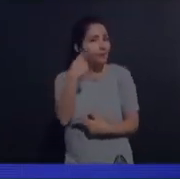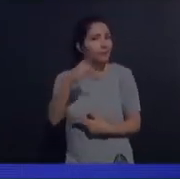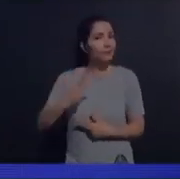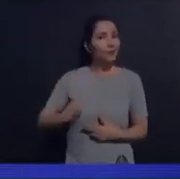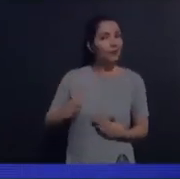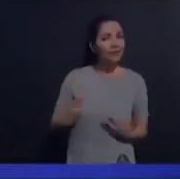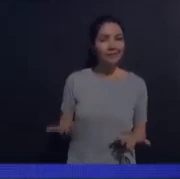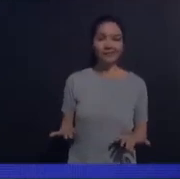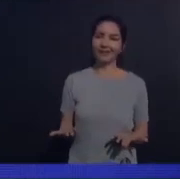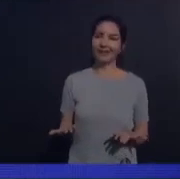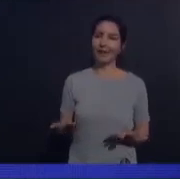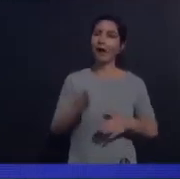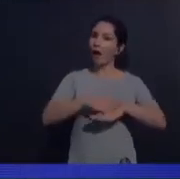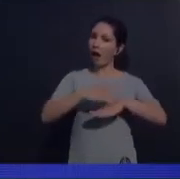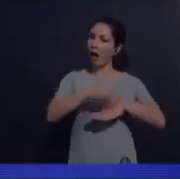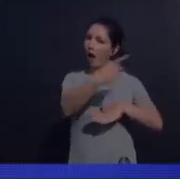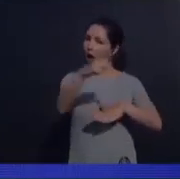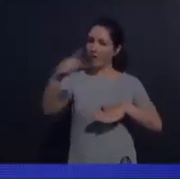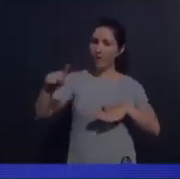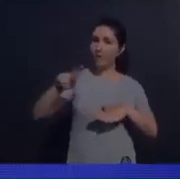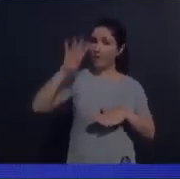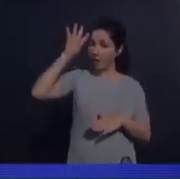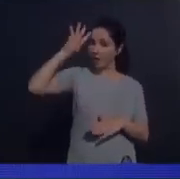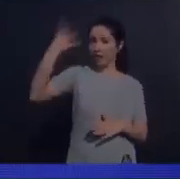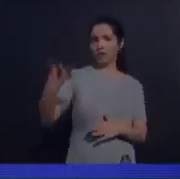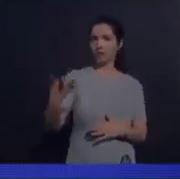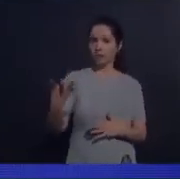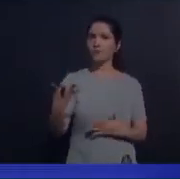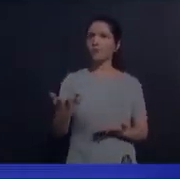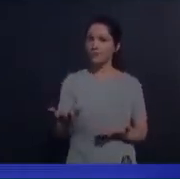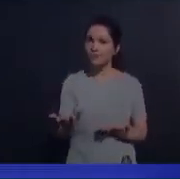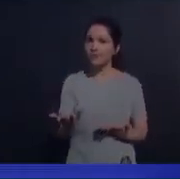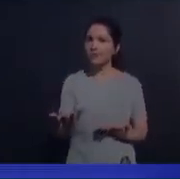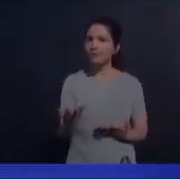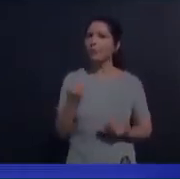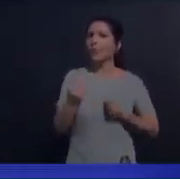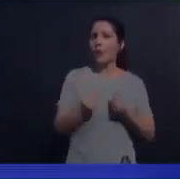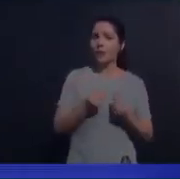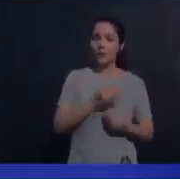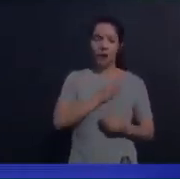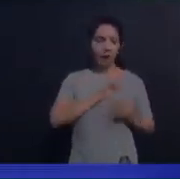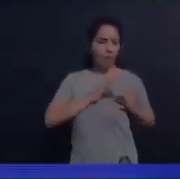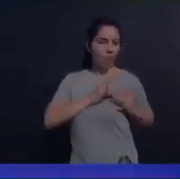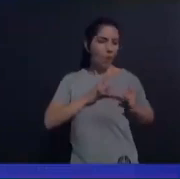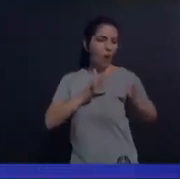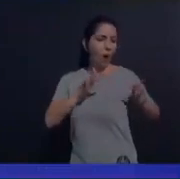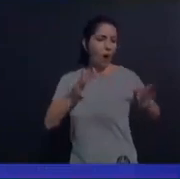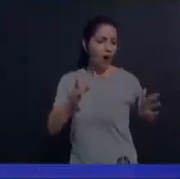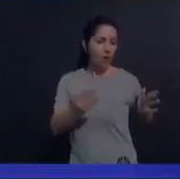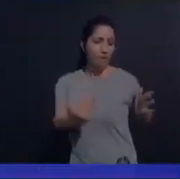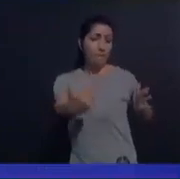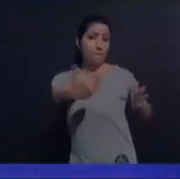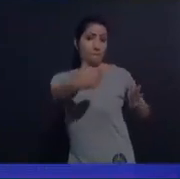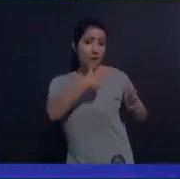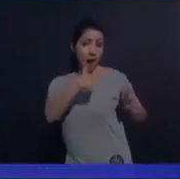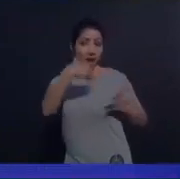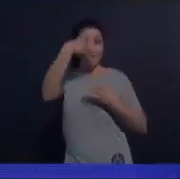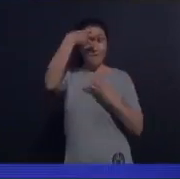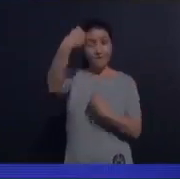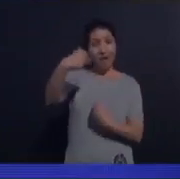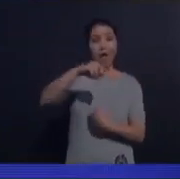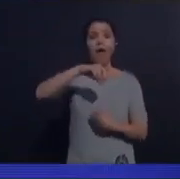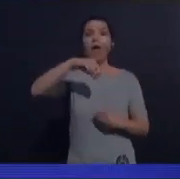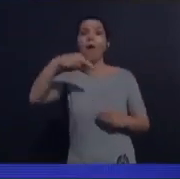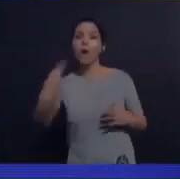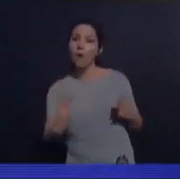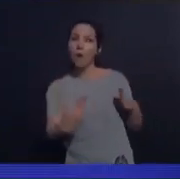Você é quem vai decidir. Você vai dar espaço no seu coração para a fé. Ou você vai dar